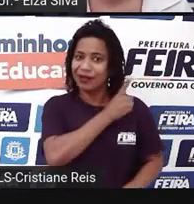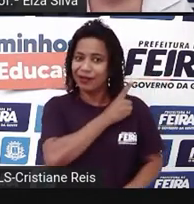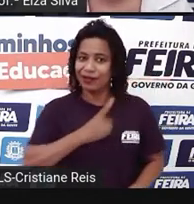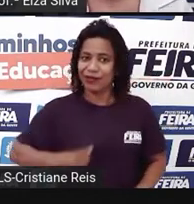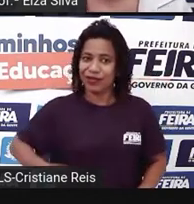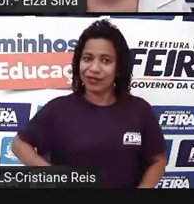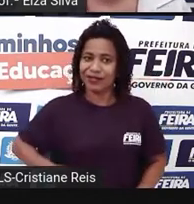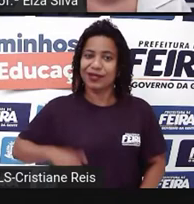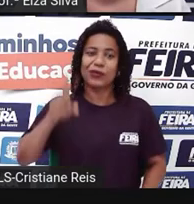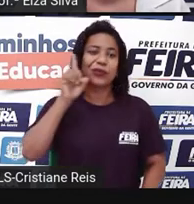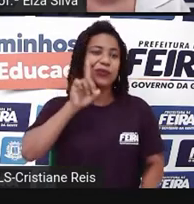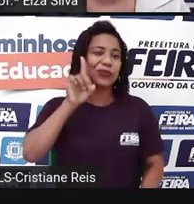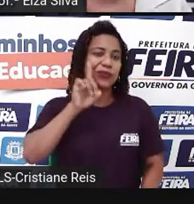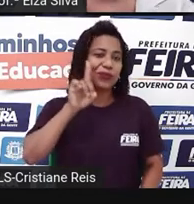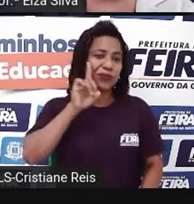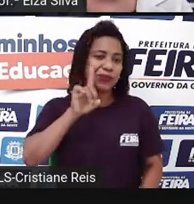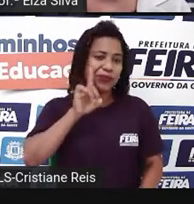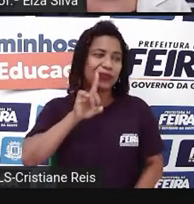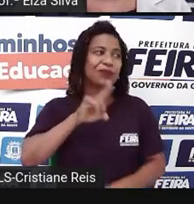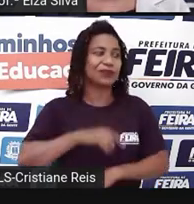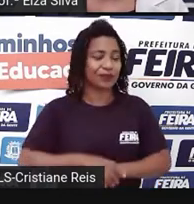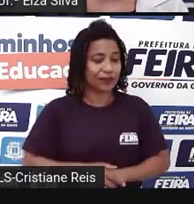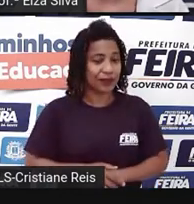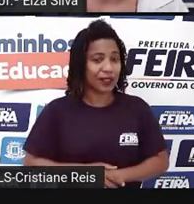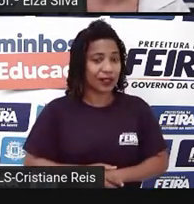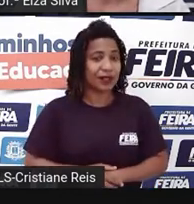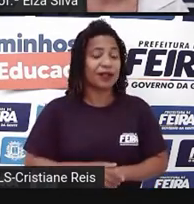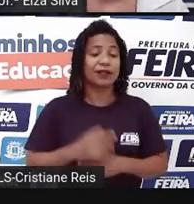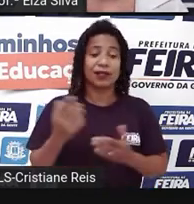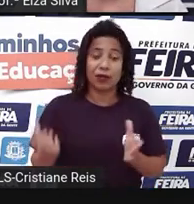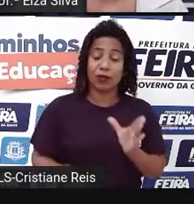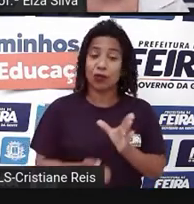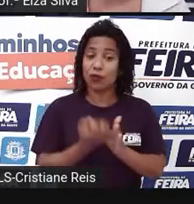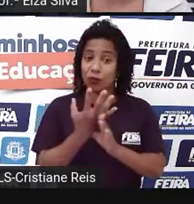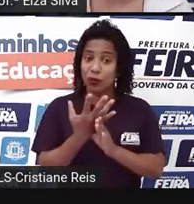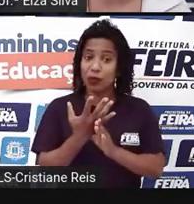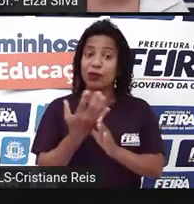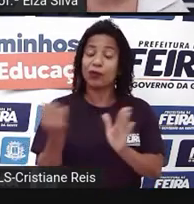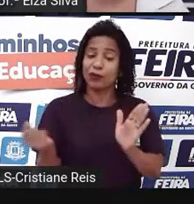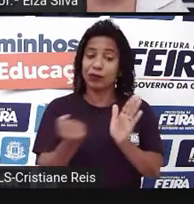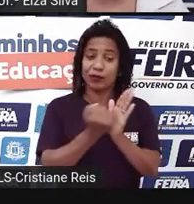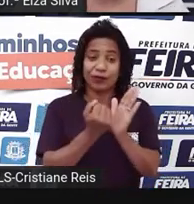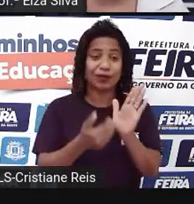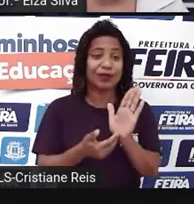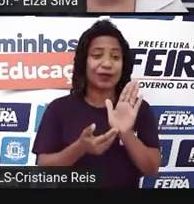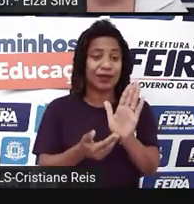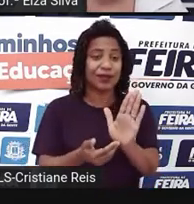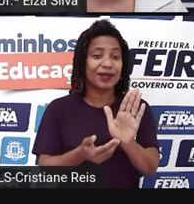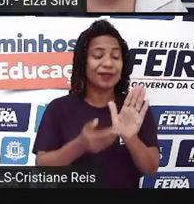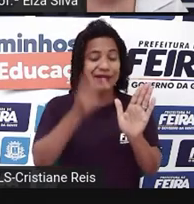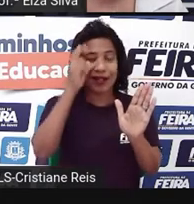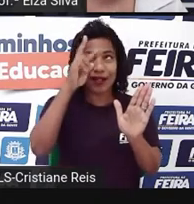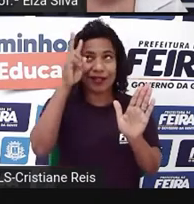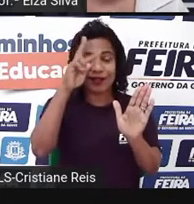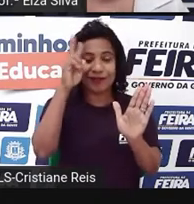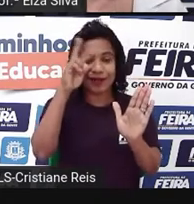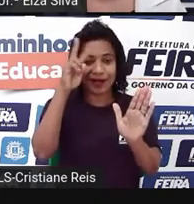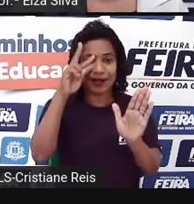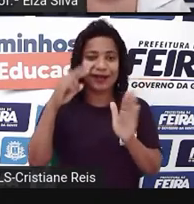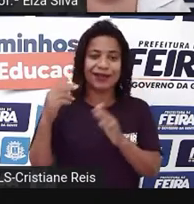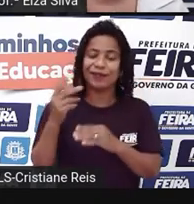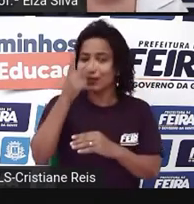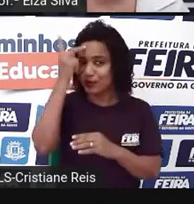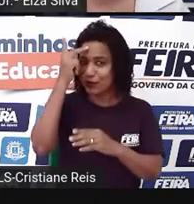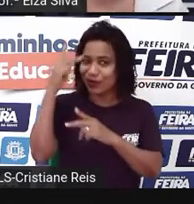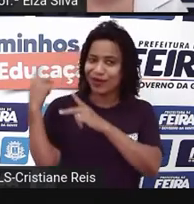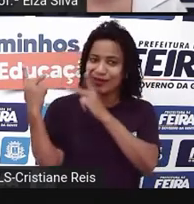claro que além de ser, né, um marco de boas-vindas aos imigrantes que chegam do exterior. Ok?